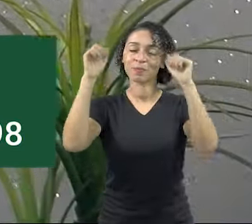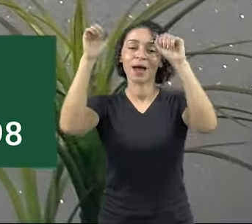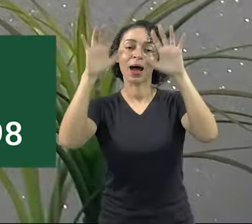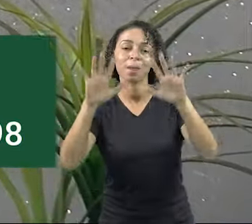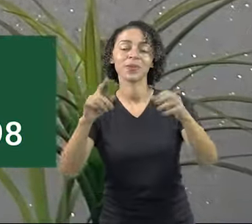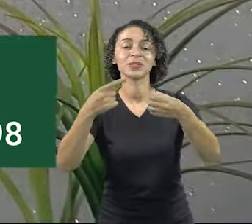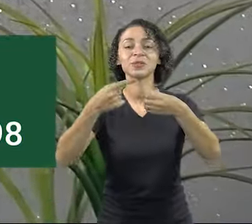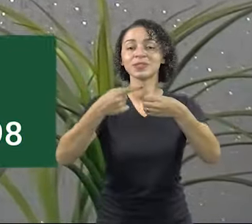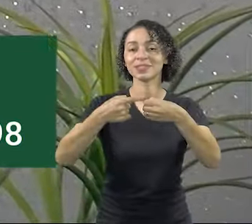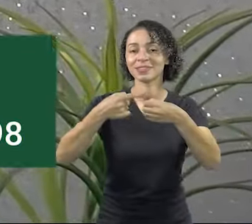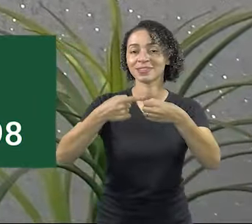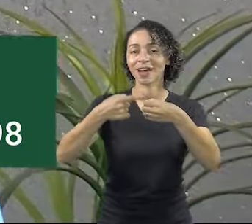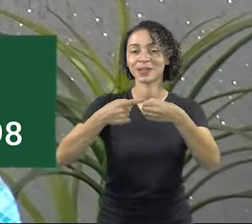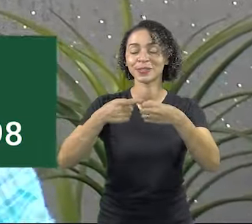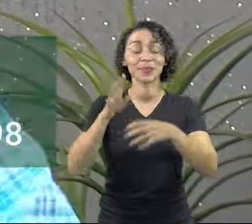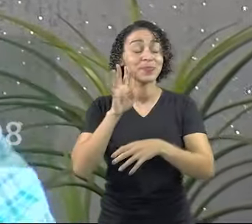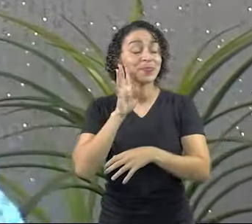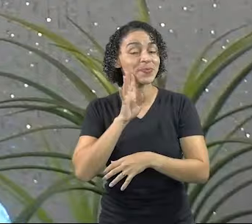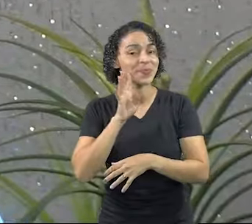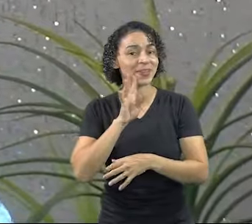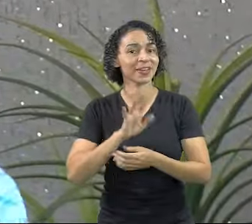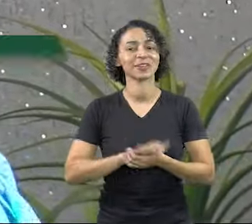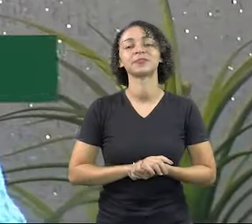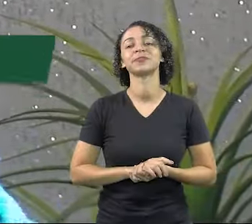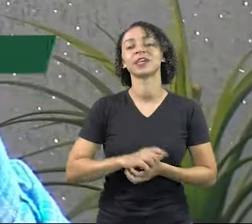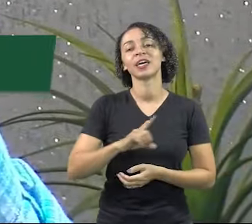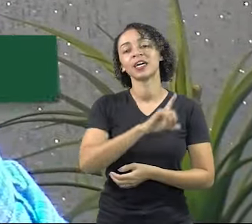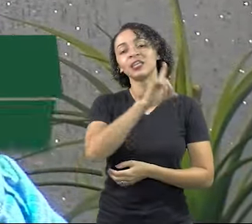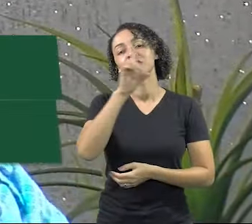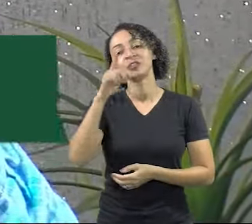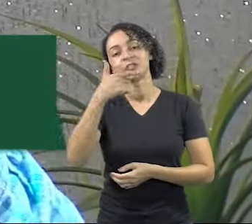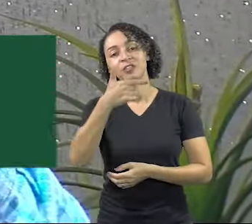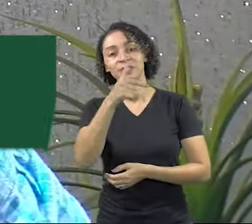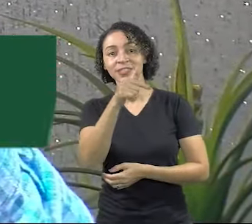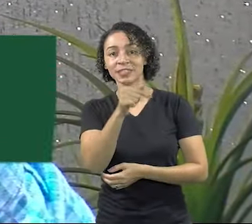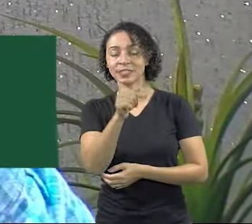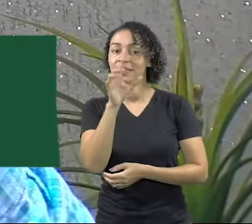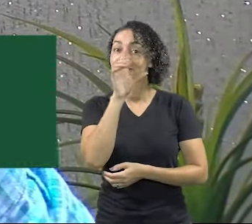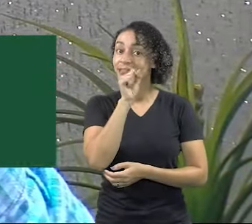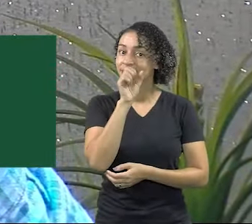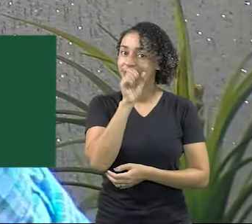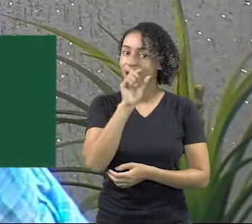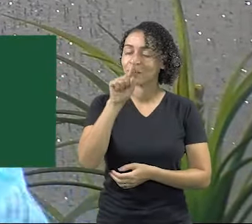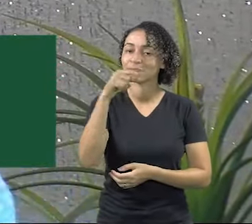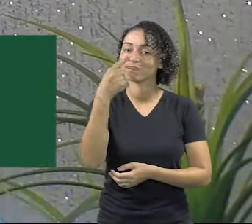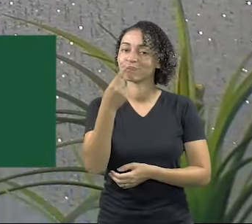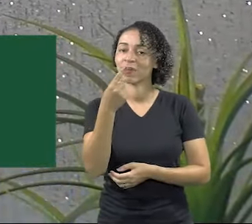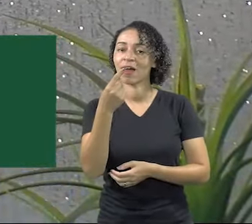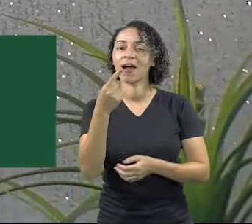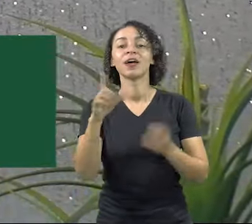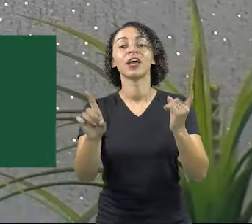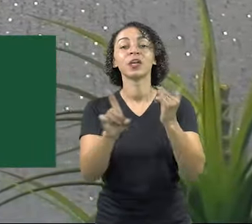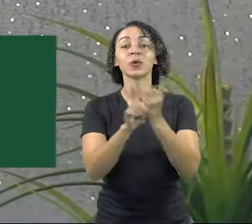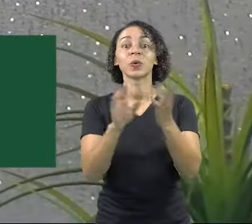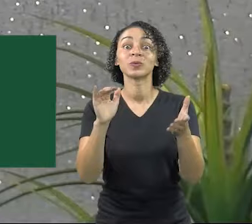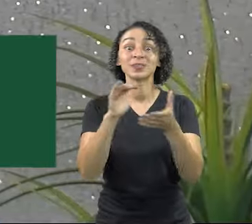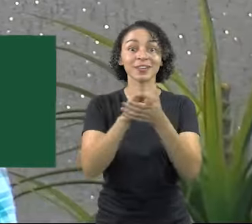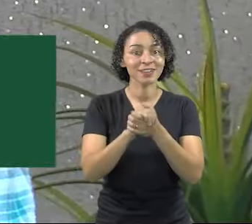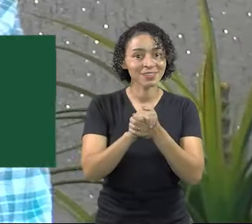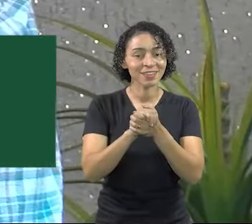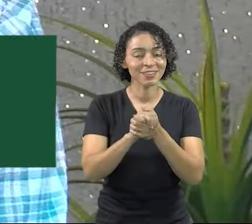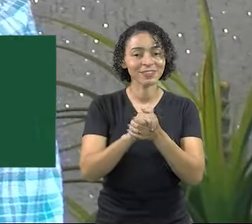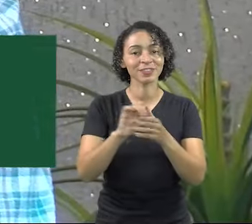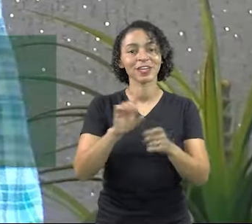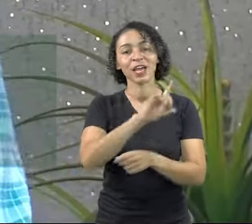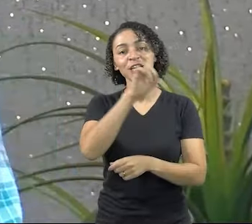abençoar a cidade né Muito legal e olha ali no dia 27 sábado que vem vamos ter o encontro de